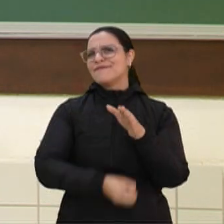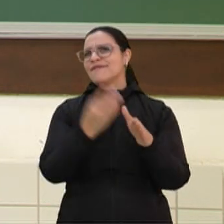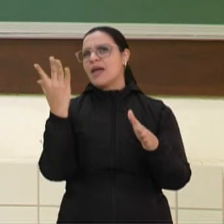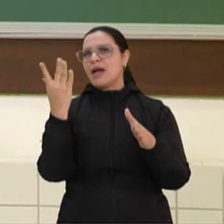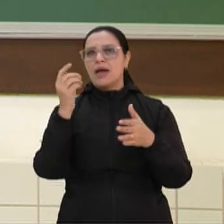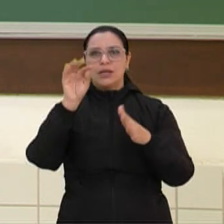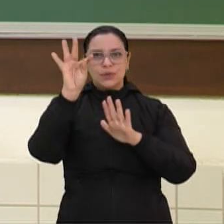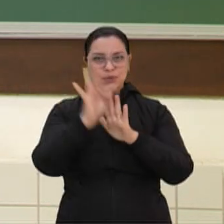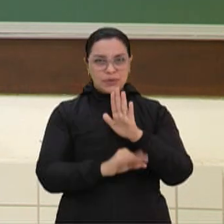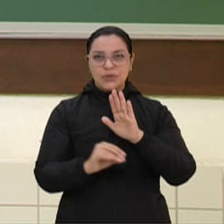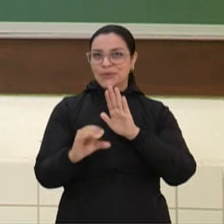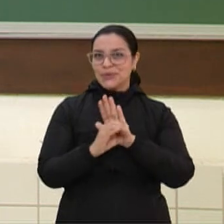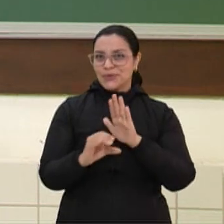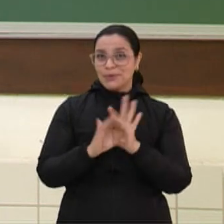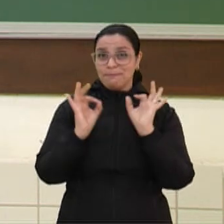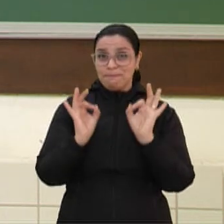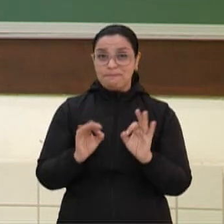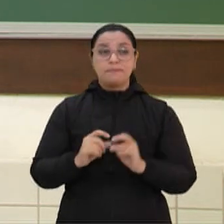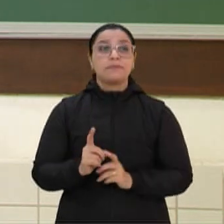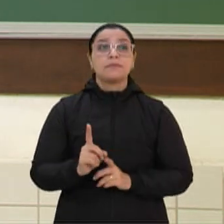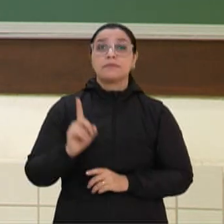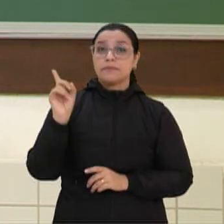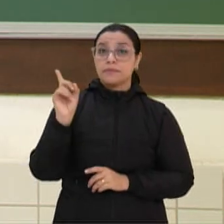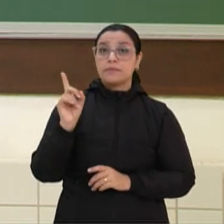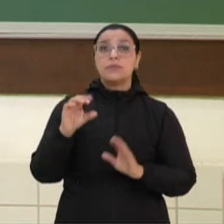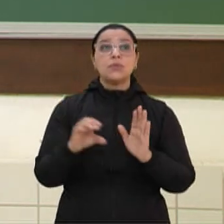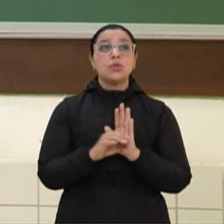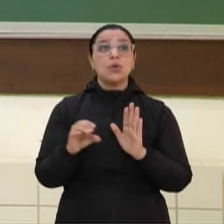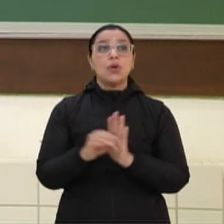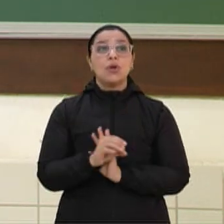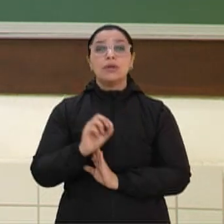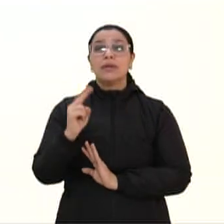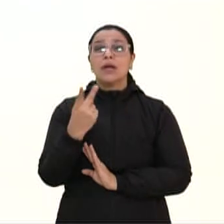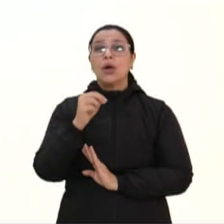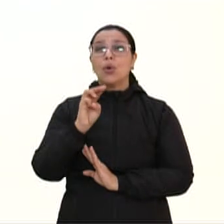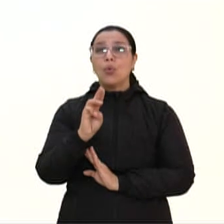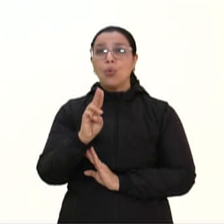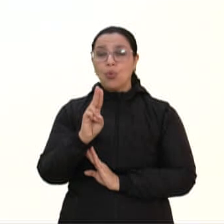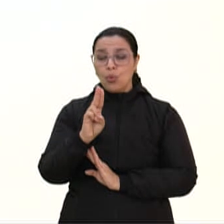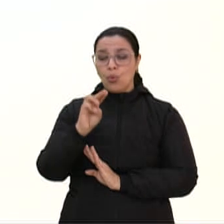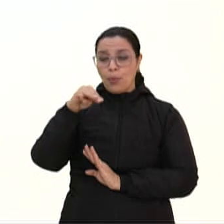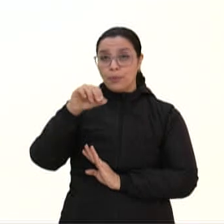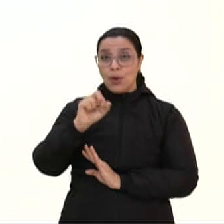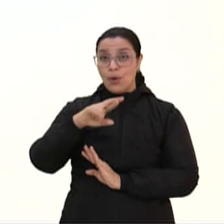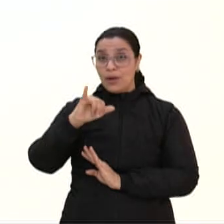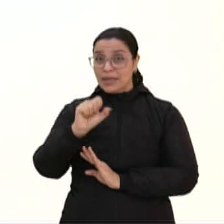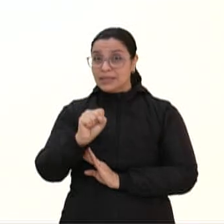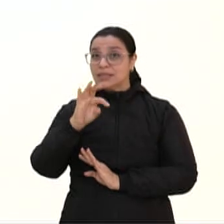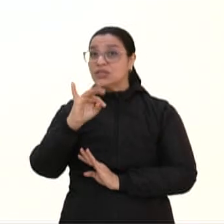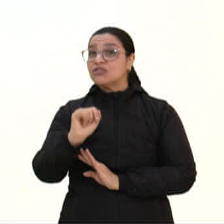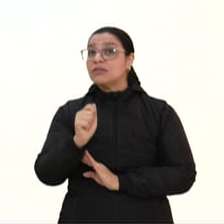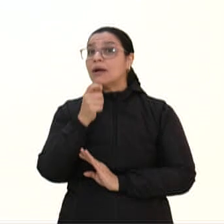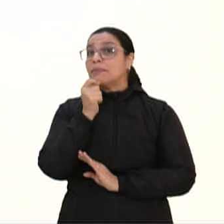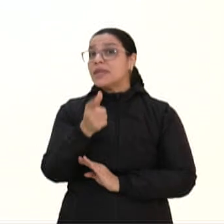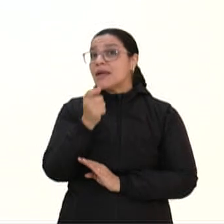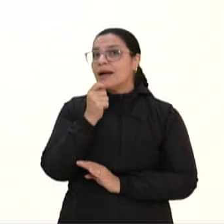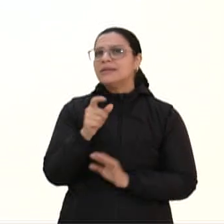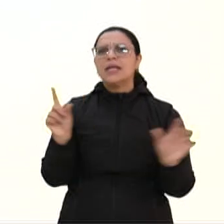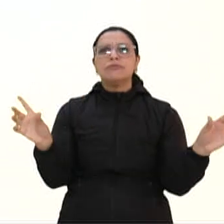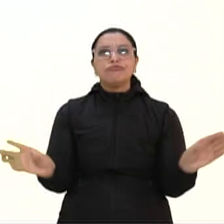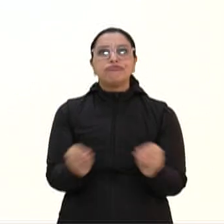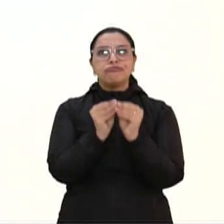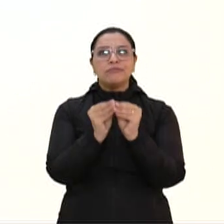várias crônicas. Crônica humorística é uma narrativa curta e